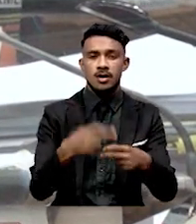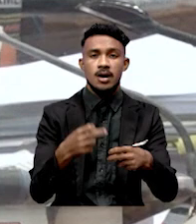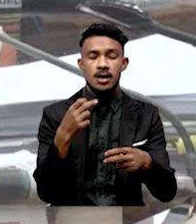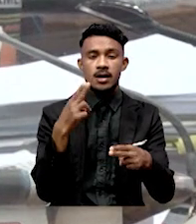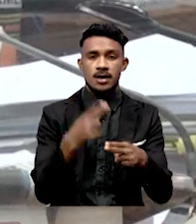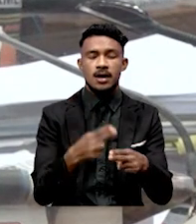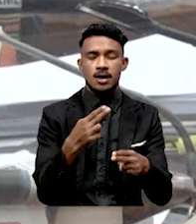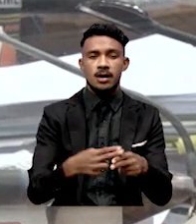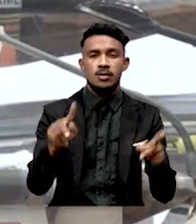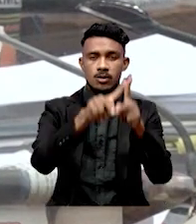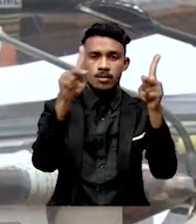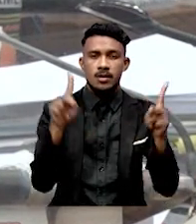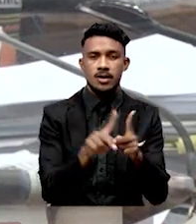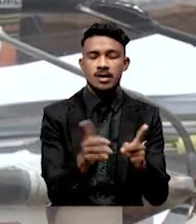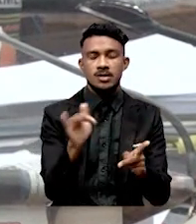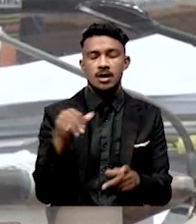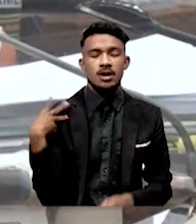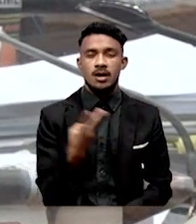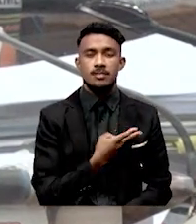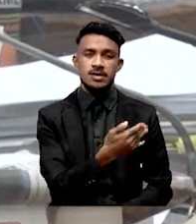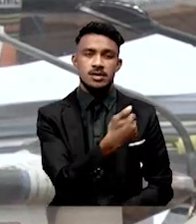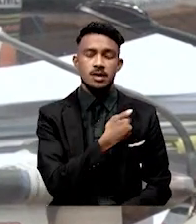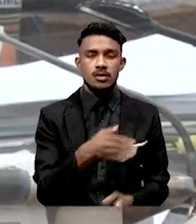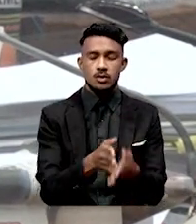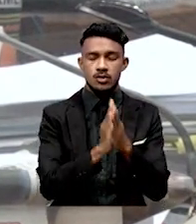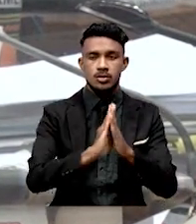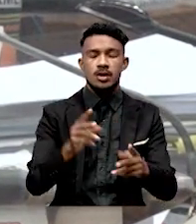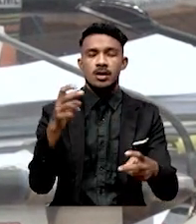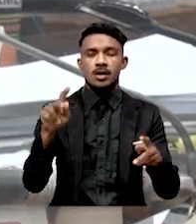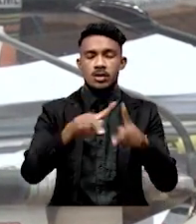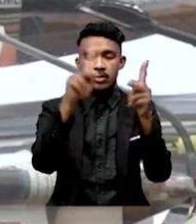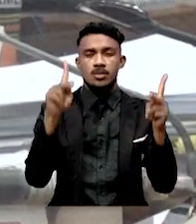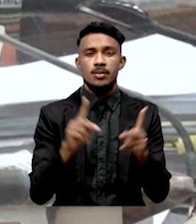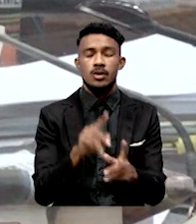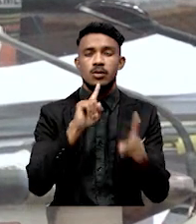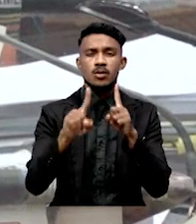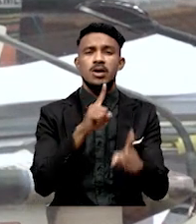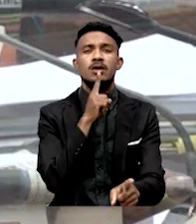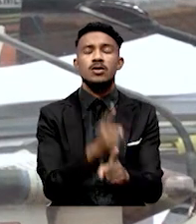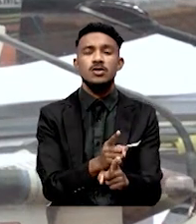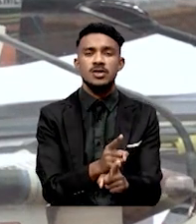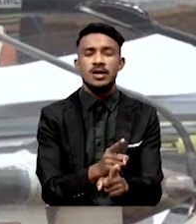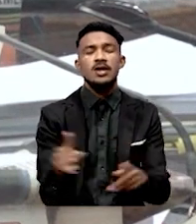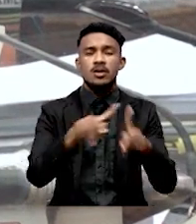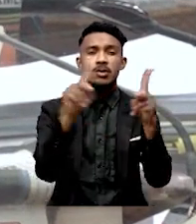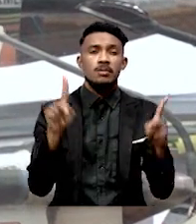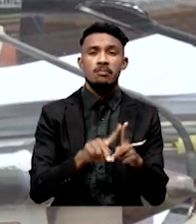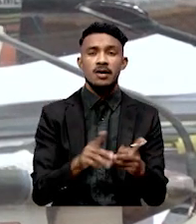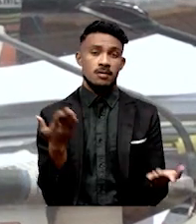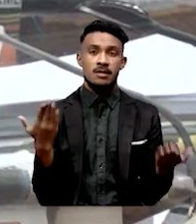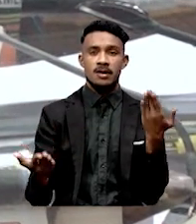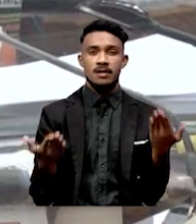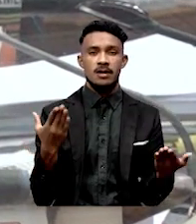mim se não custo ba a serve, a tu for para eu confirma la los, nem companhia construção ca,